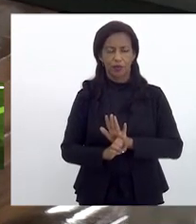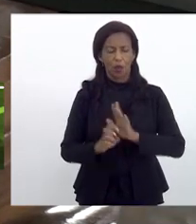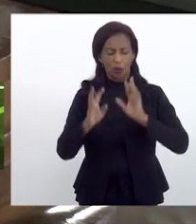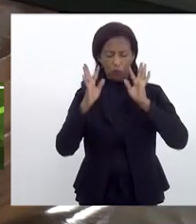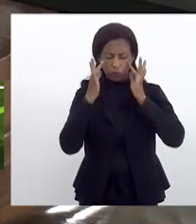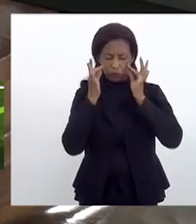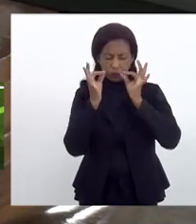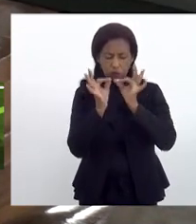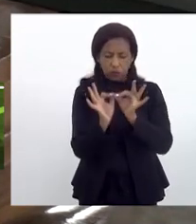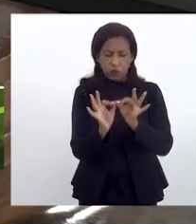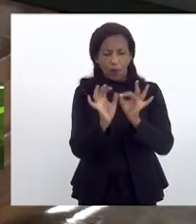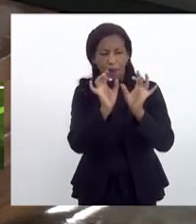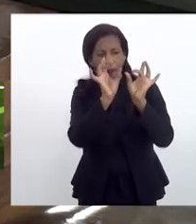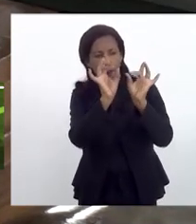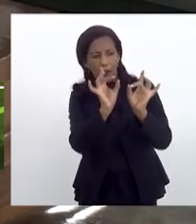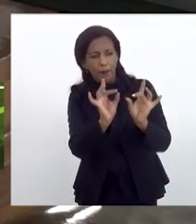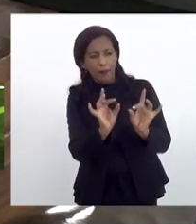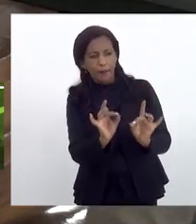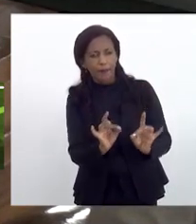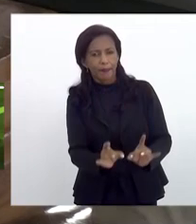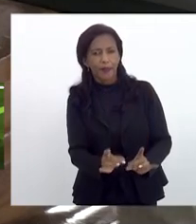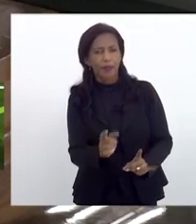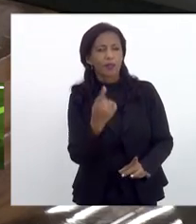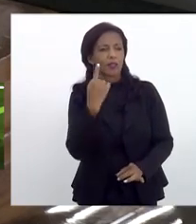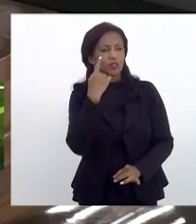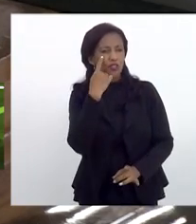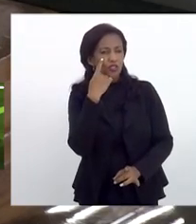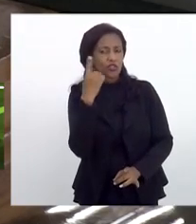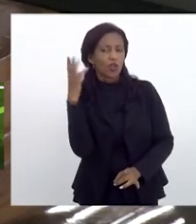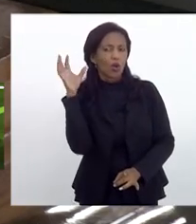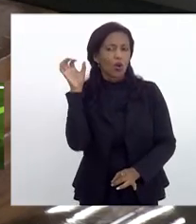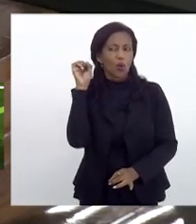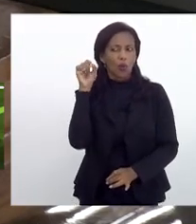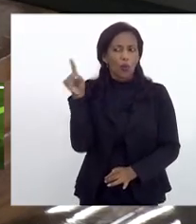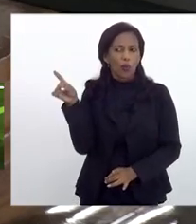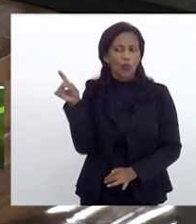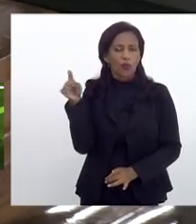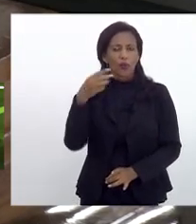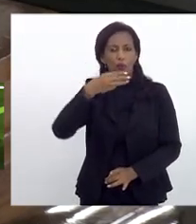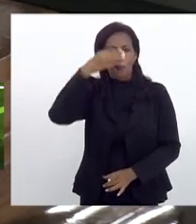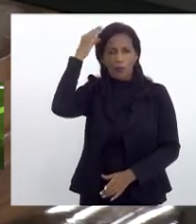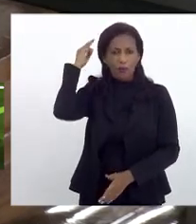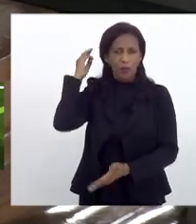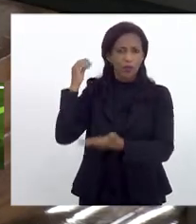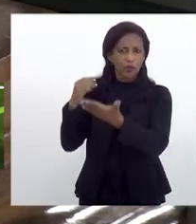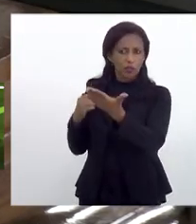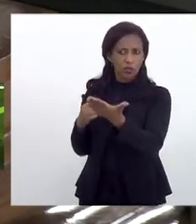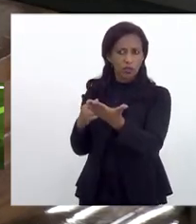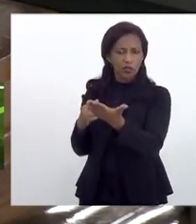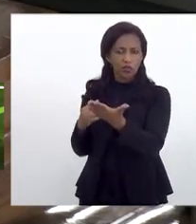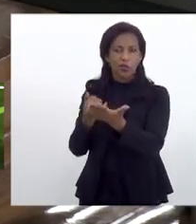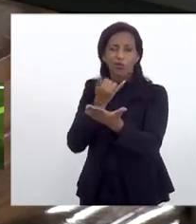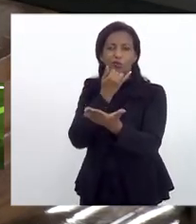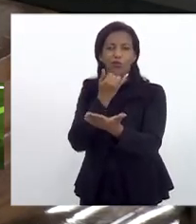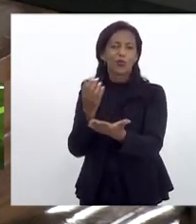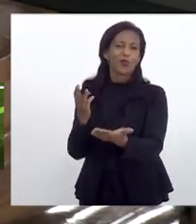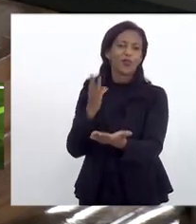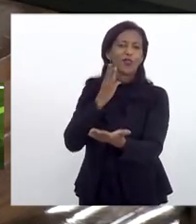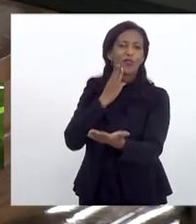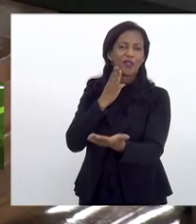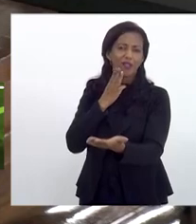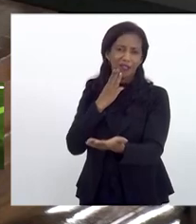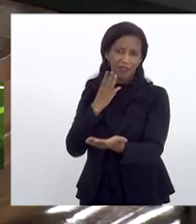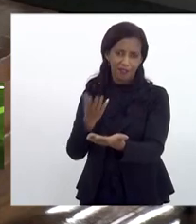atenção Eu ouvi O que o deputado Márcio Pacheco Desculpe